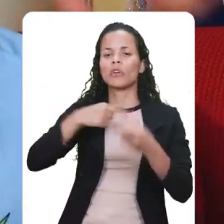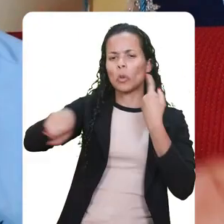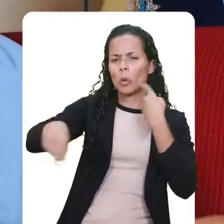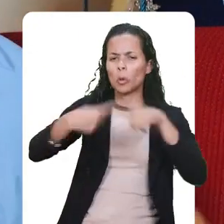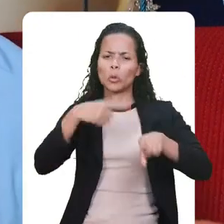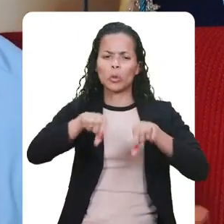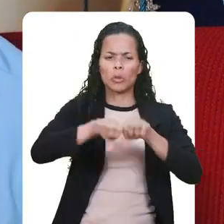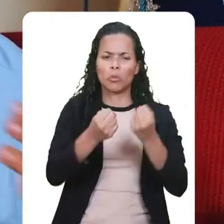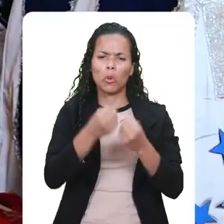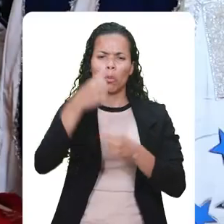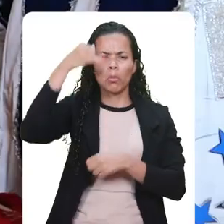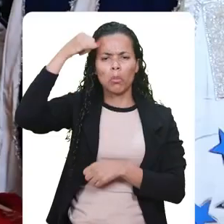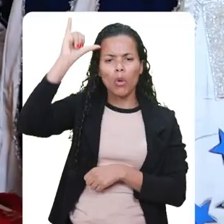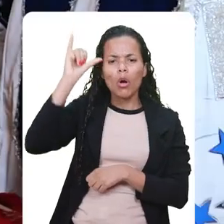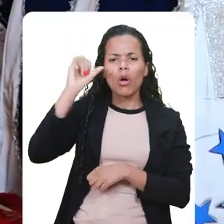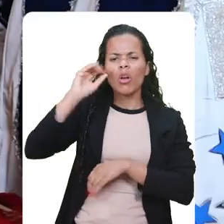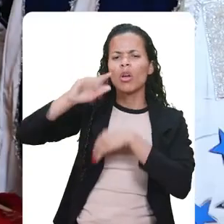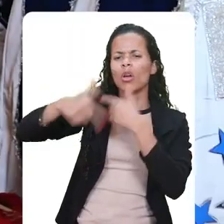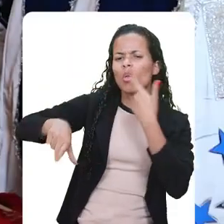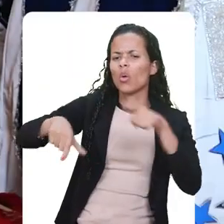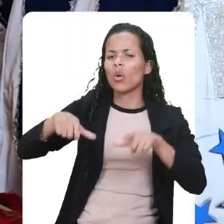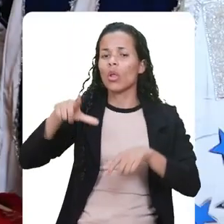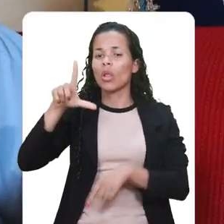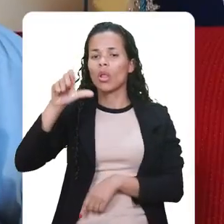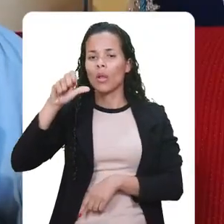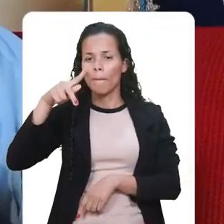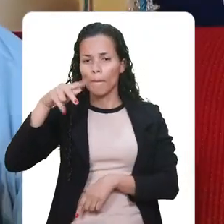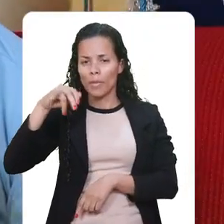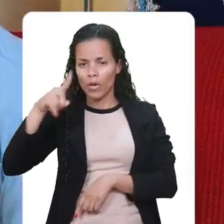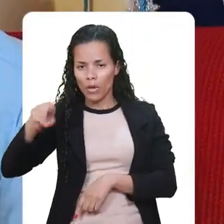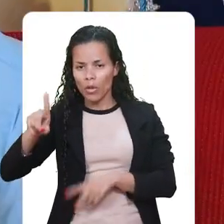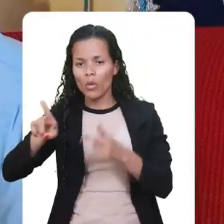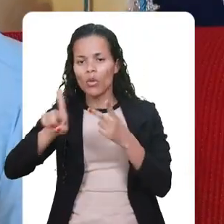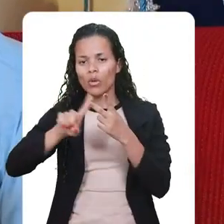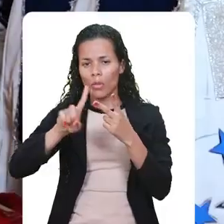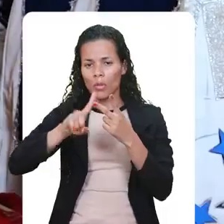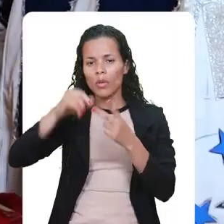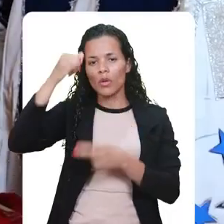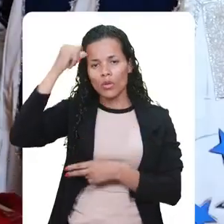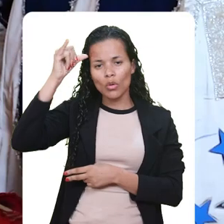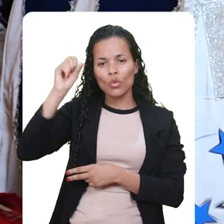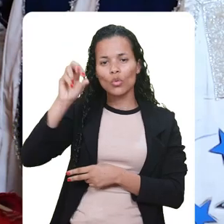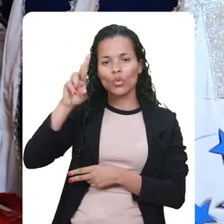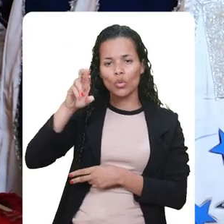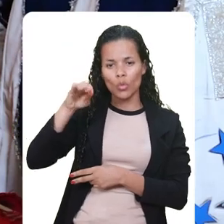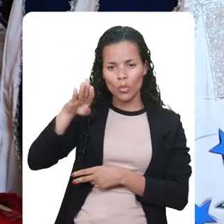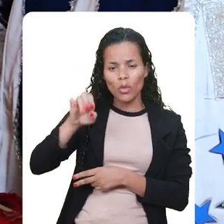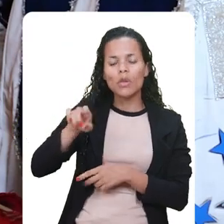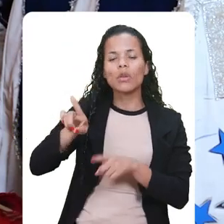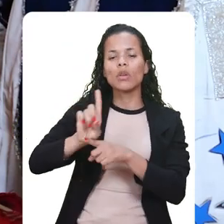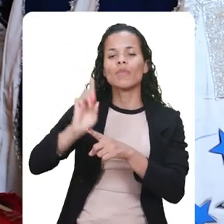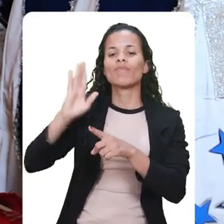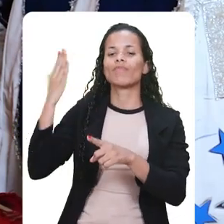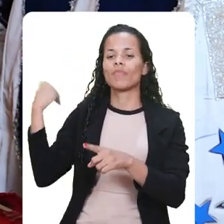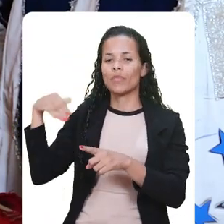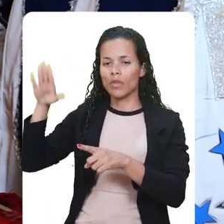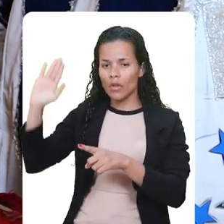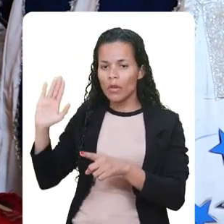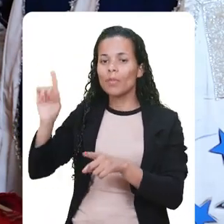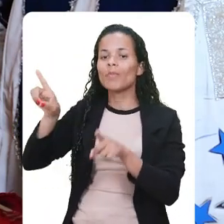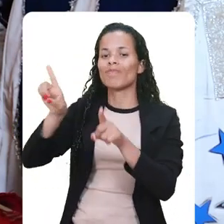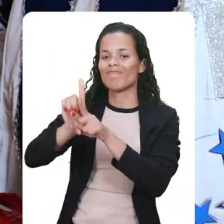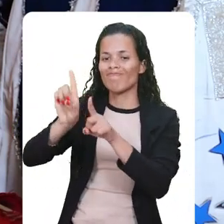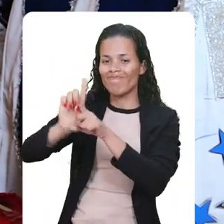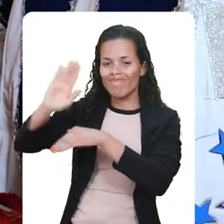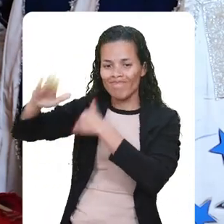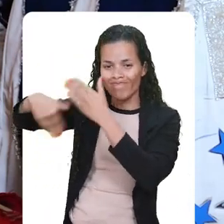bois quebrados, e tanto o boi lampião quanto o boi surubim foram bois que existiram e também fizeram a